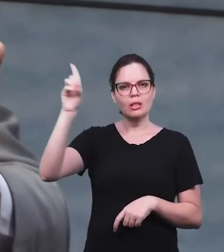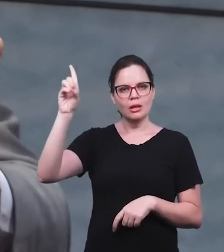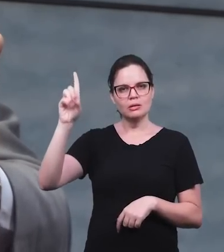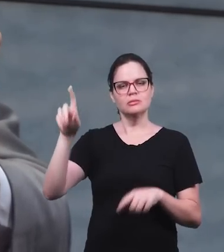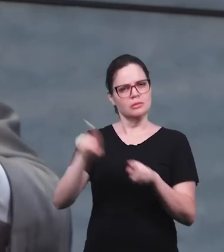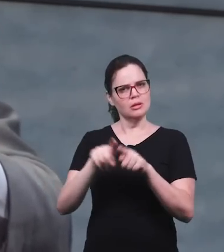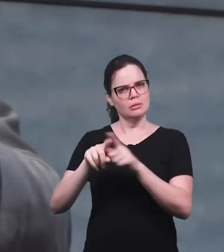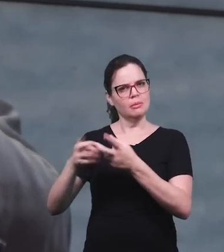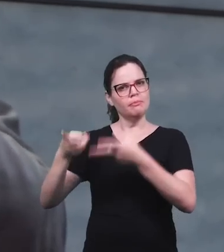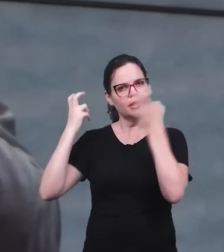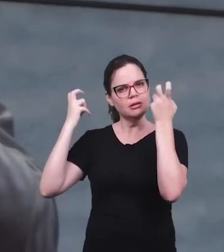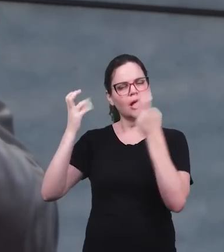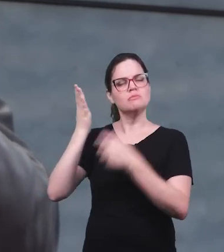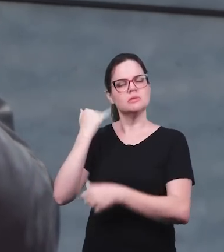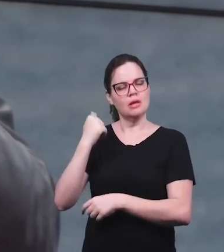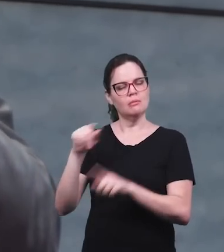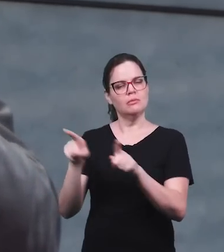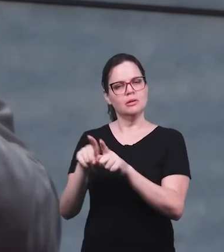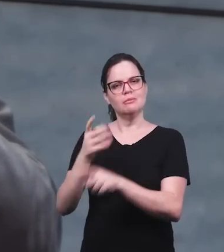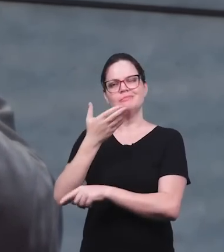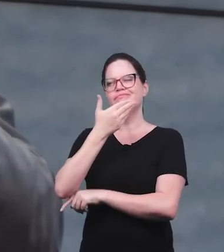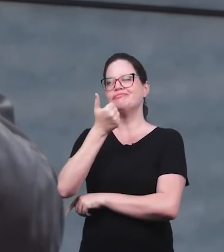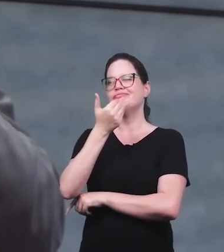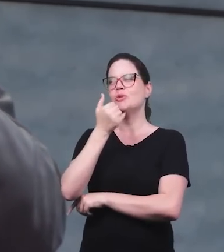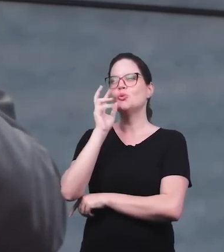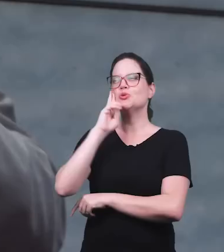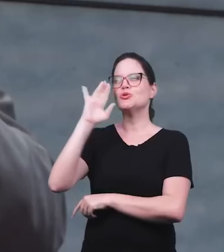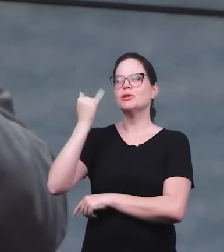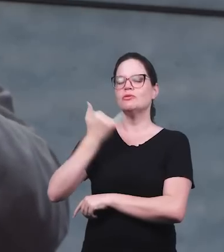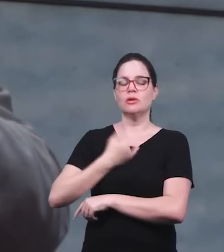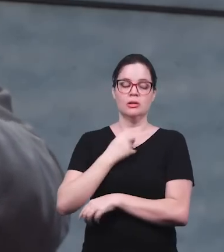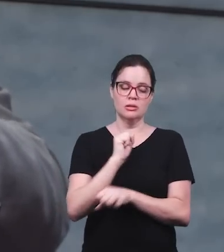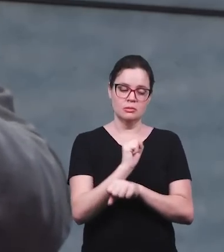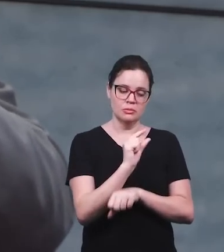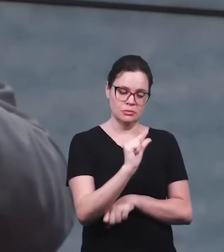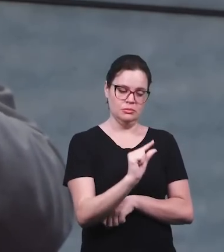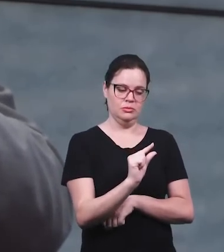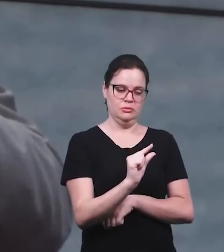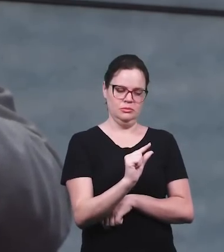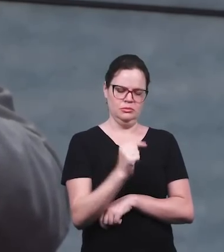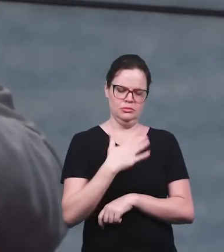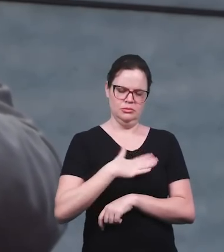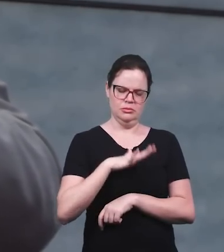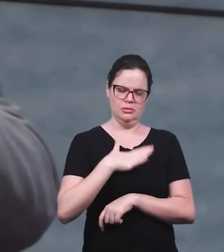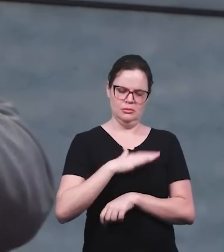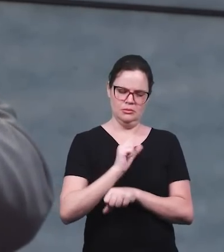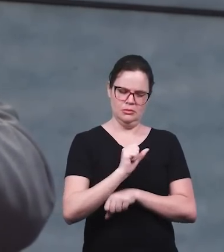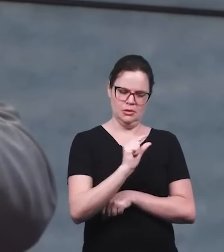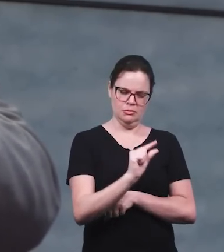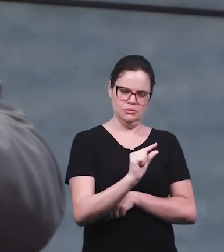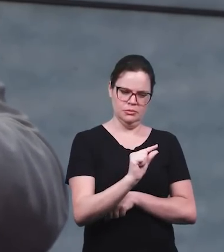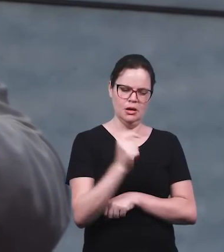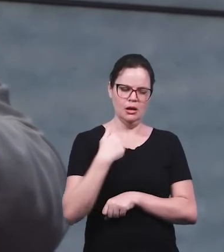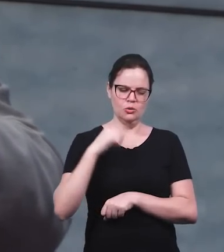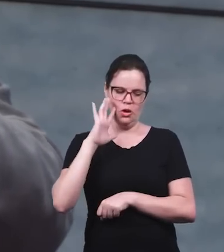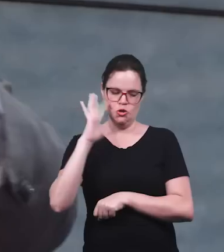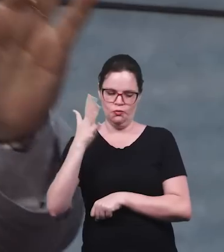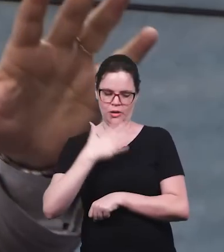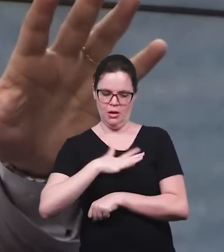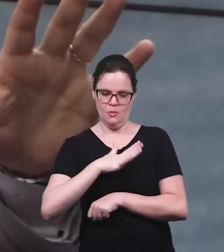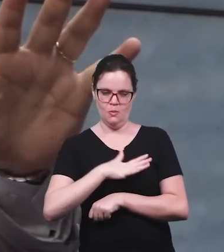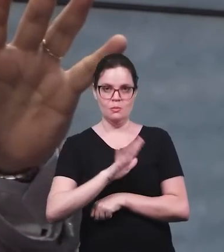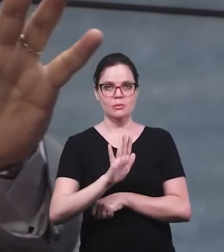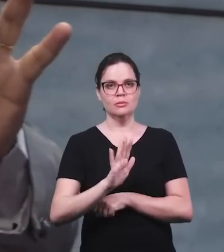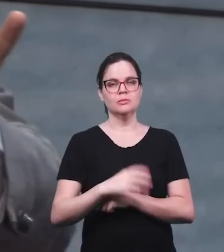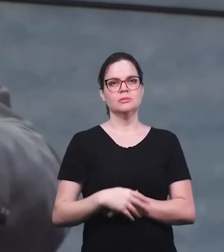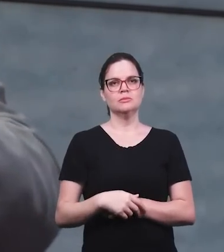Deus, você também sabe que o Senhor está dizendo, espera um pouquinho, aguarda um pouquinho, eu estou